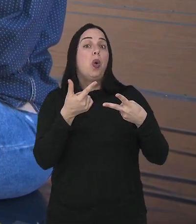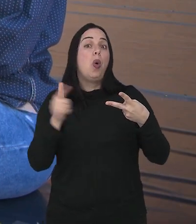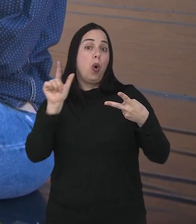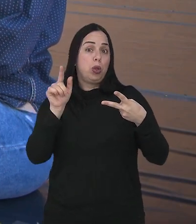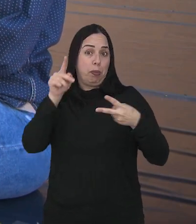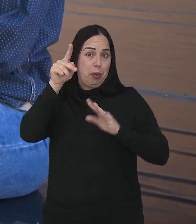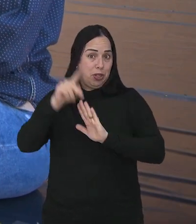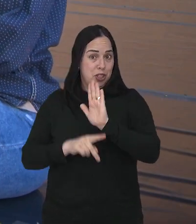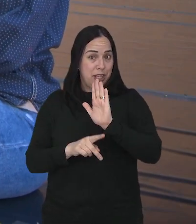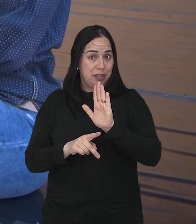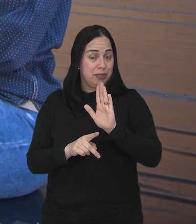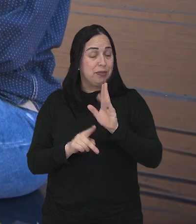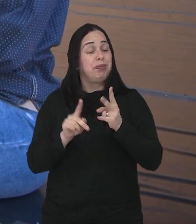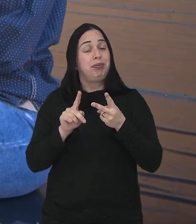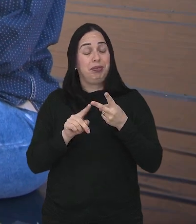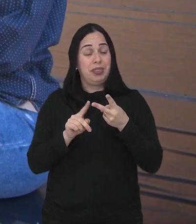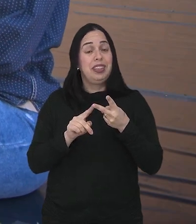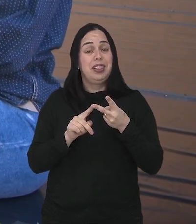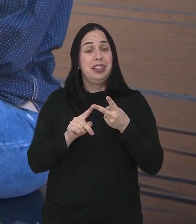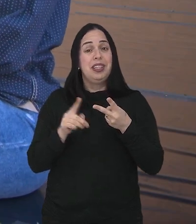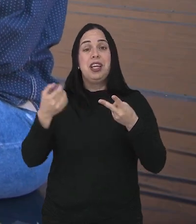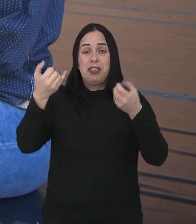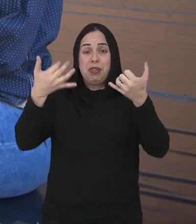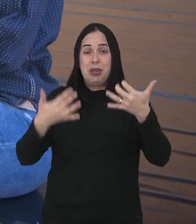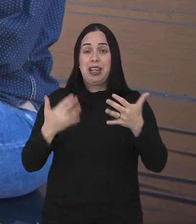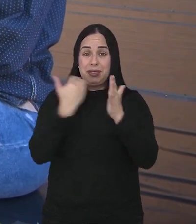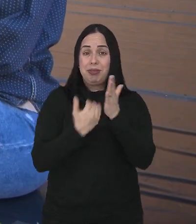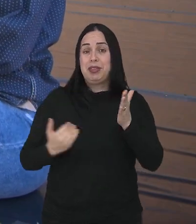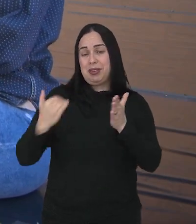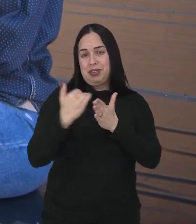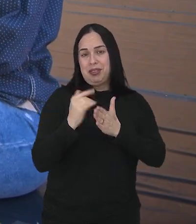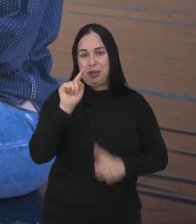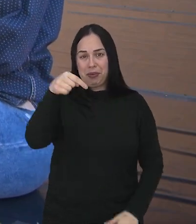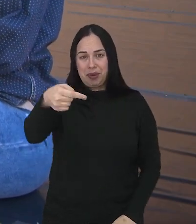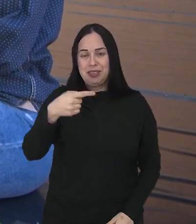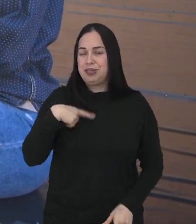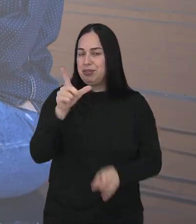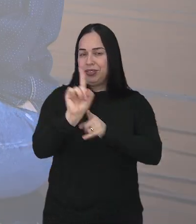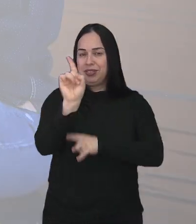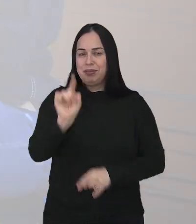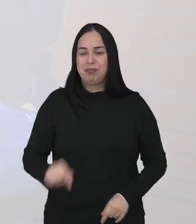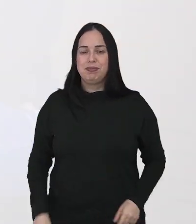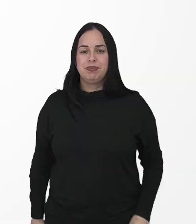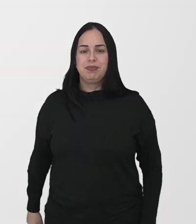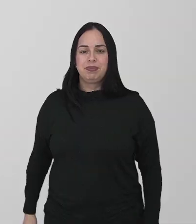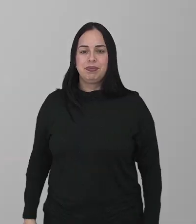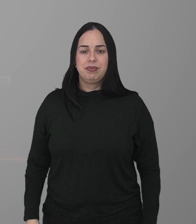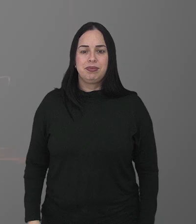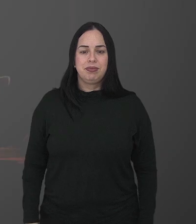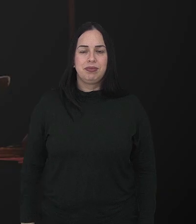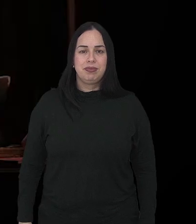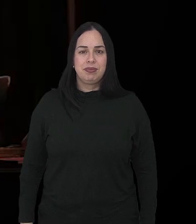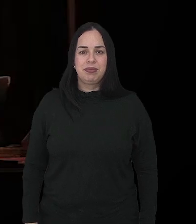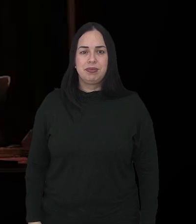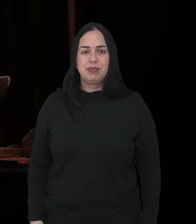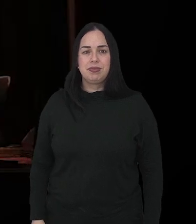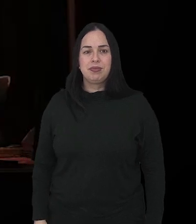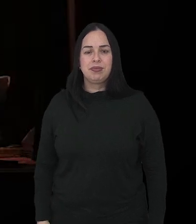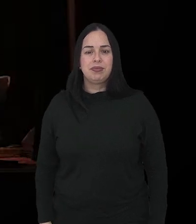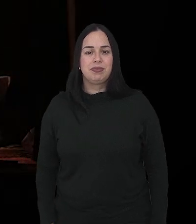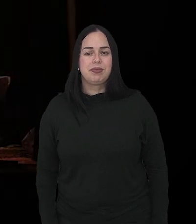não falou do Bebo Novo, que é o outro álbum da Cíntia. A gente vai falar sobre ele daqui a pouquinho. Não sai daí. Pra